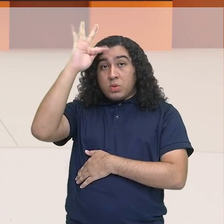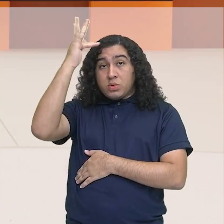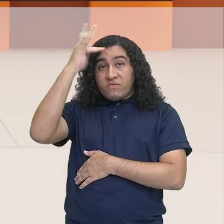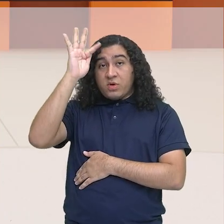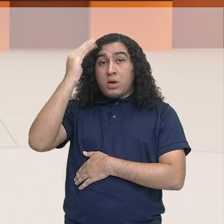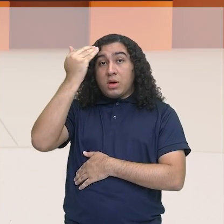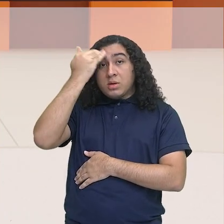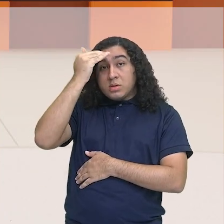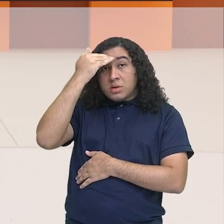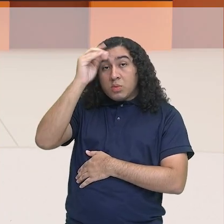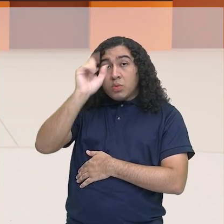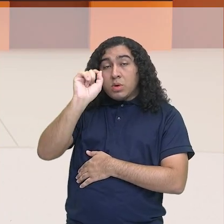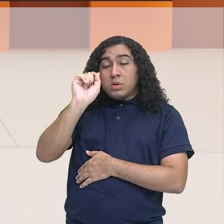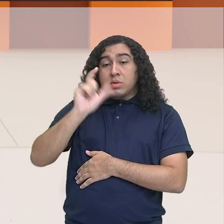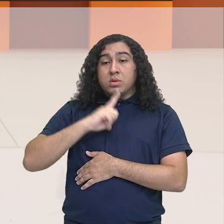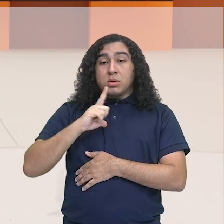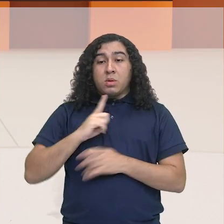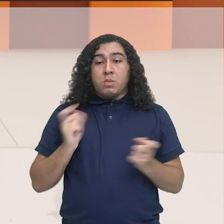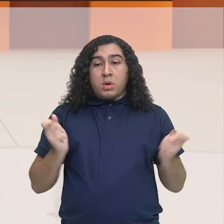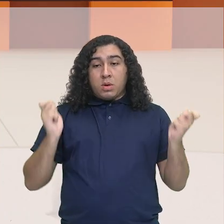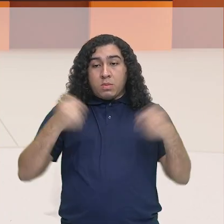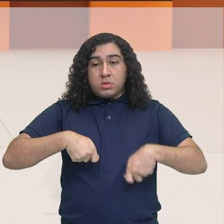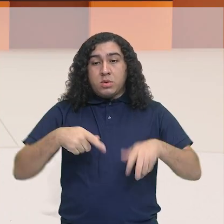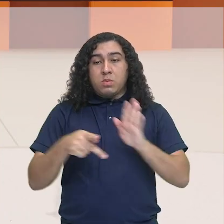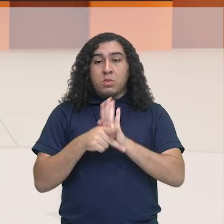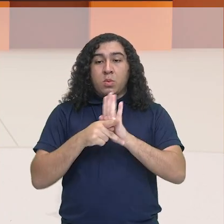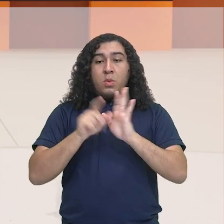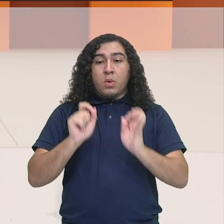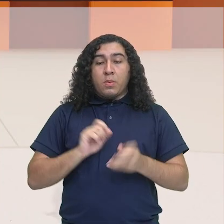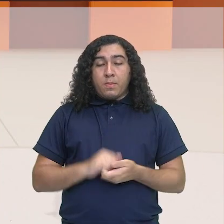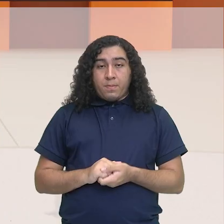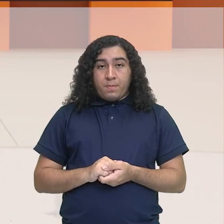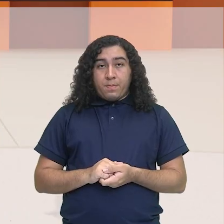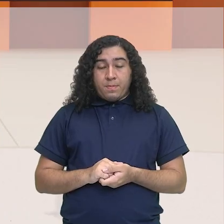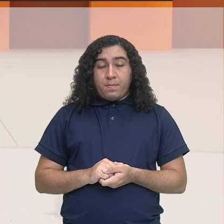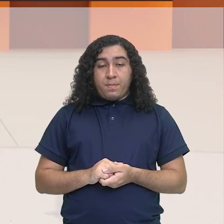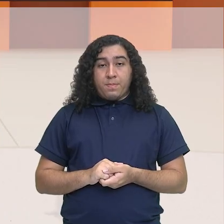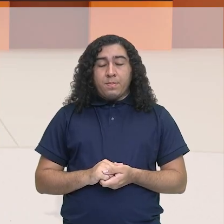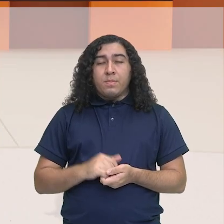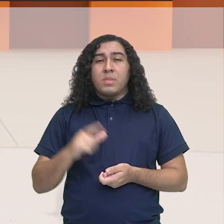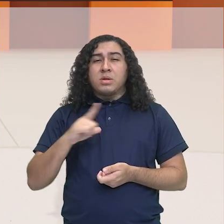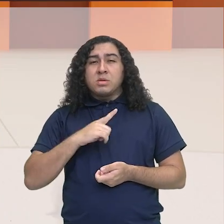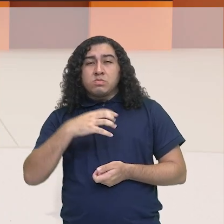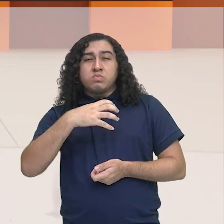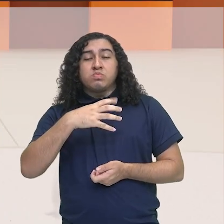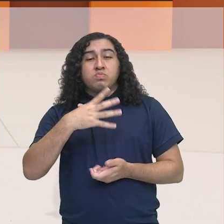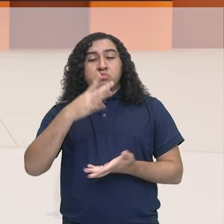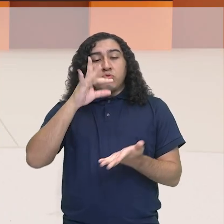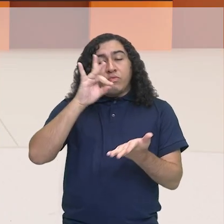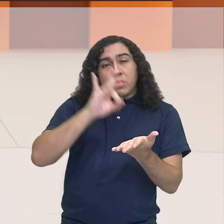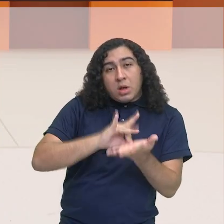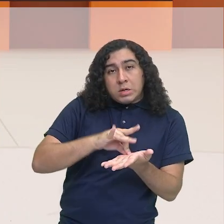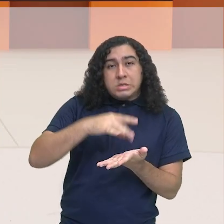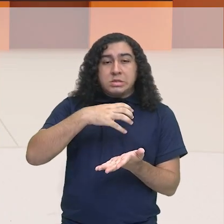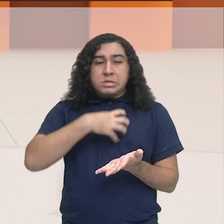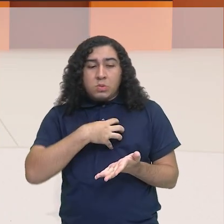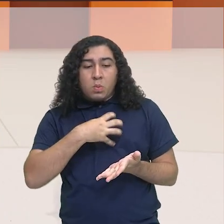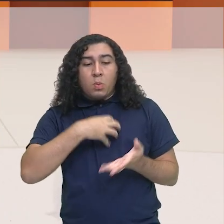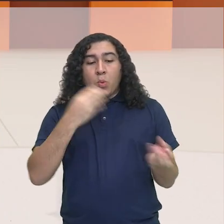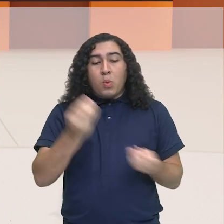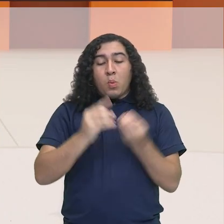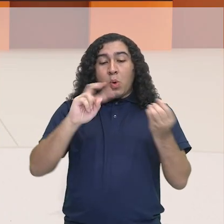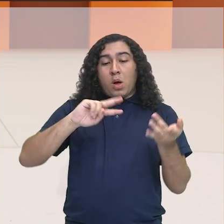empreende um esforço para dar sentido racional aos mistérios,